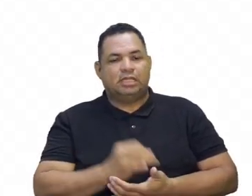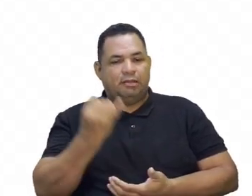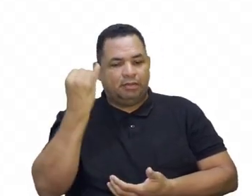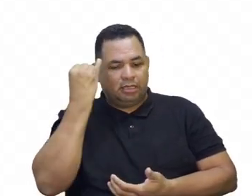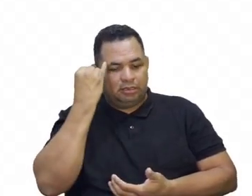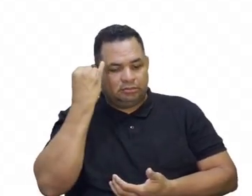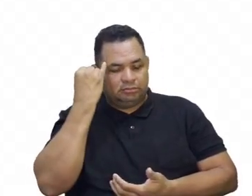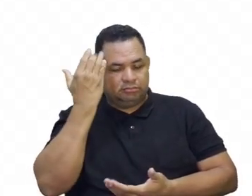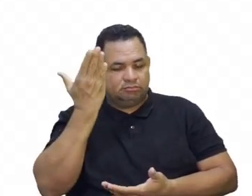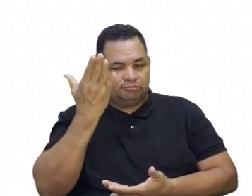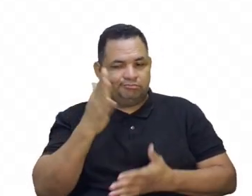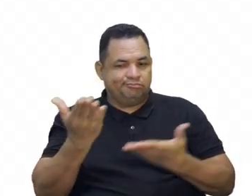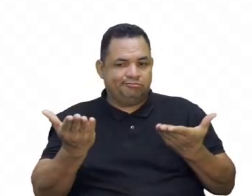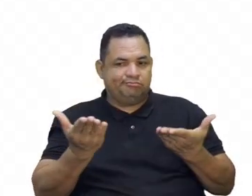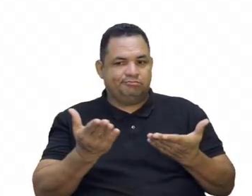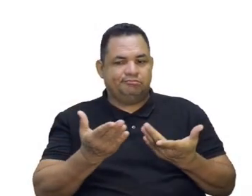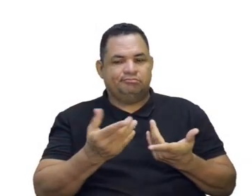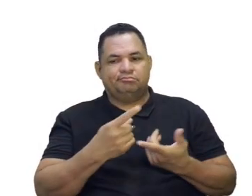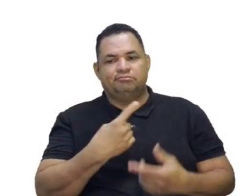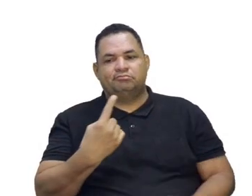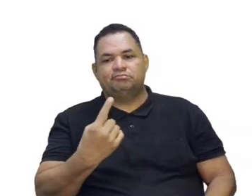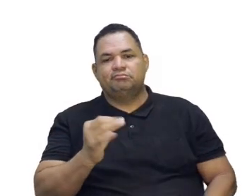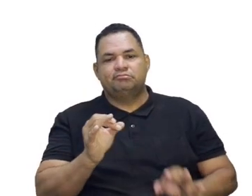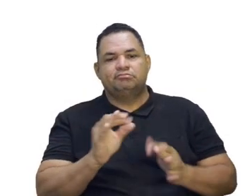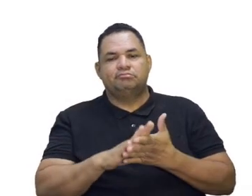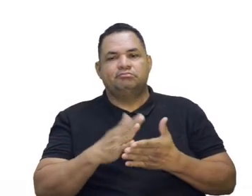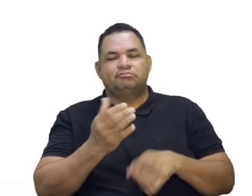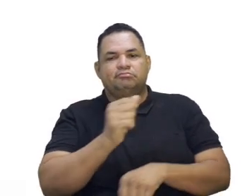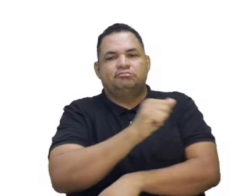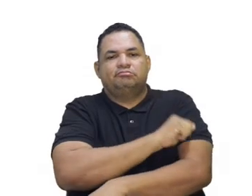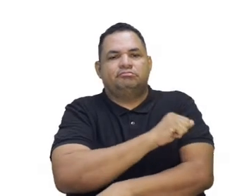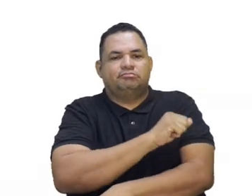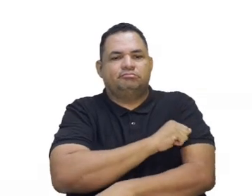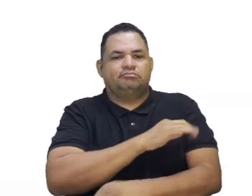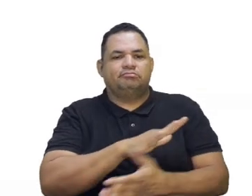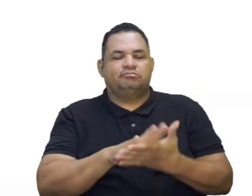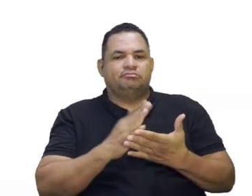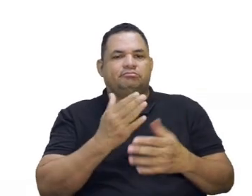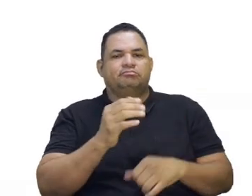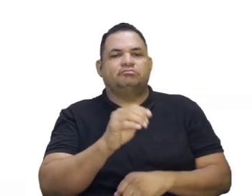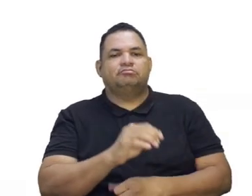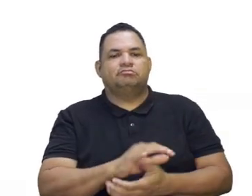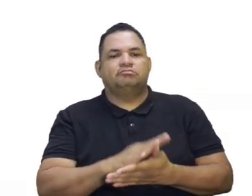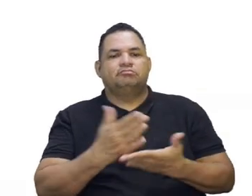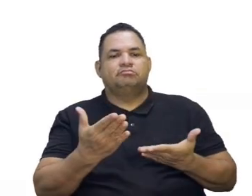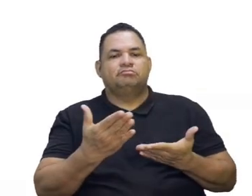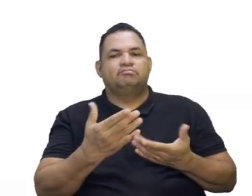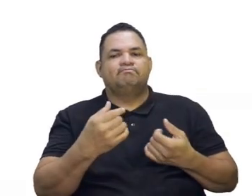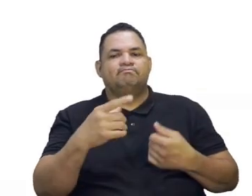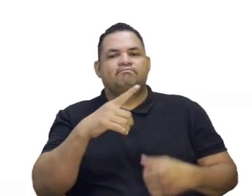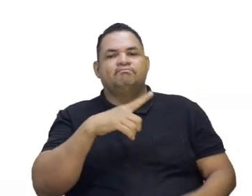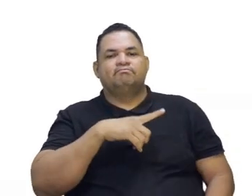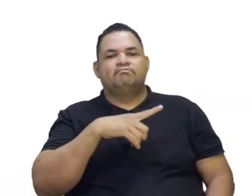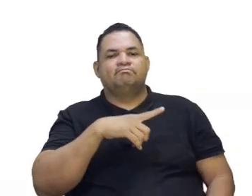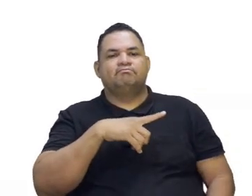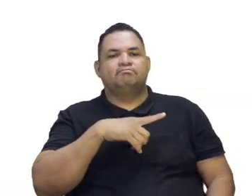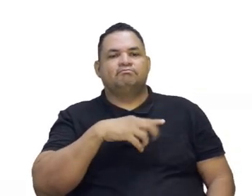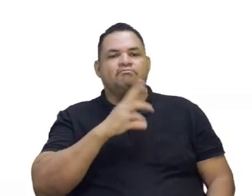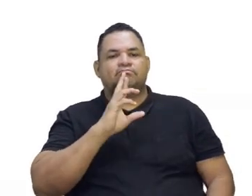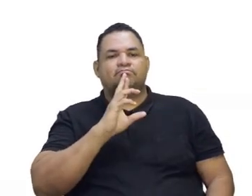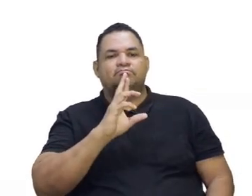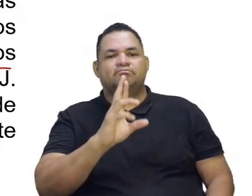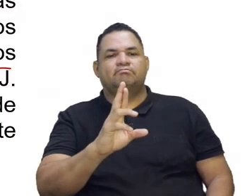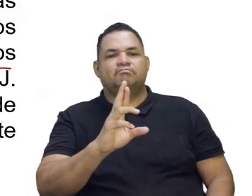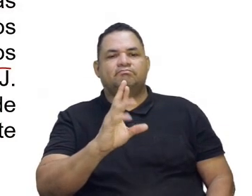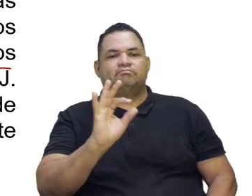por eliminação. Mas como não é o caso dos nossos alunos da mediação, que são alunos da NASA, a gente tem aqui a